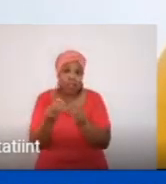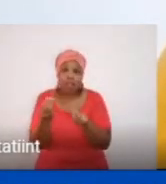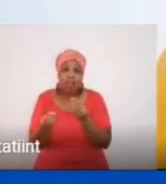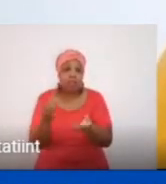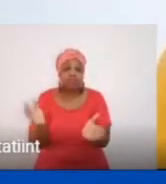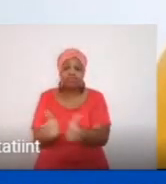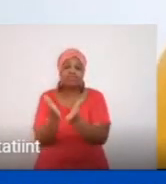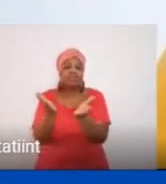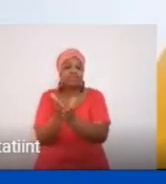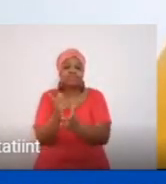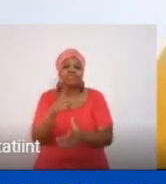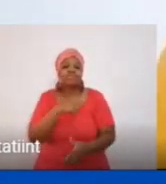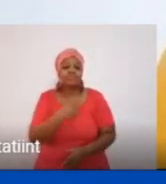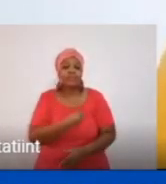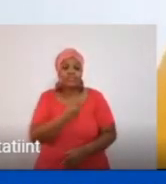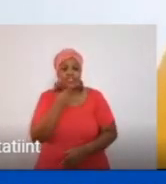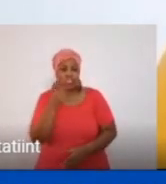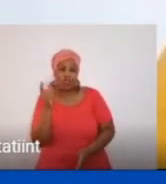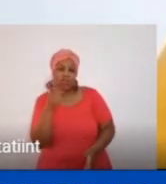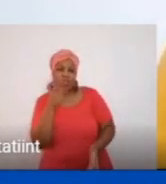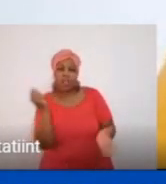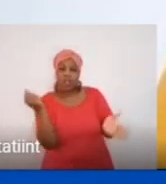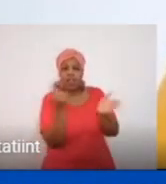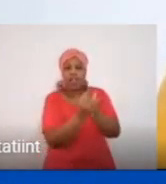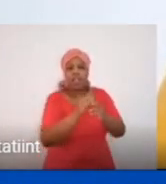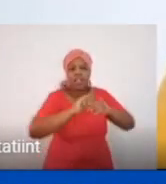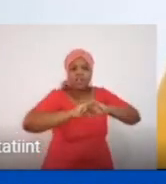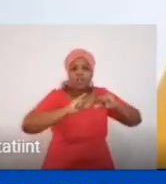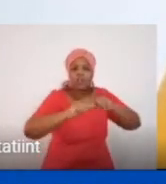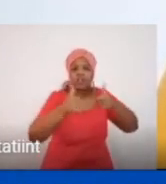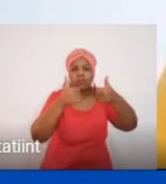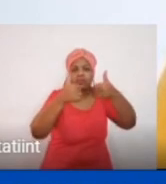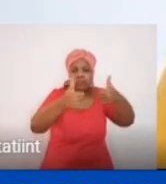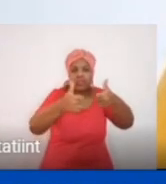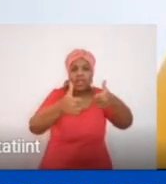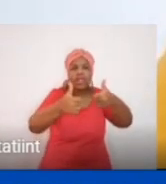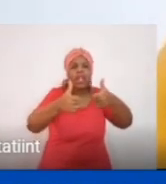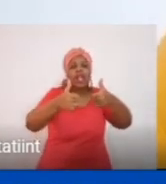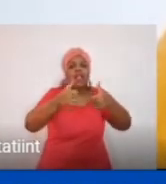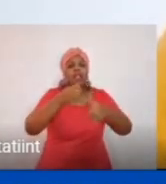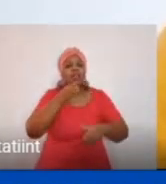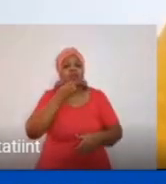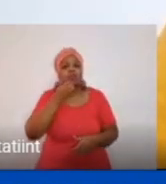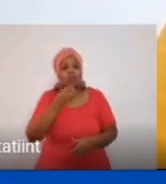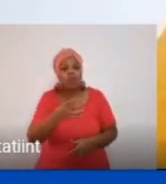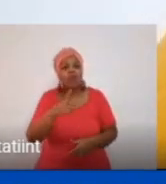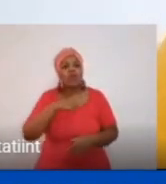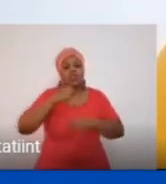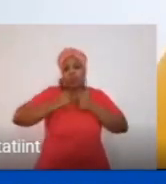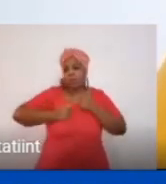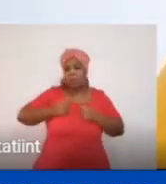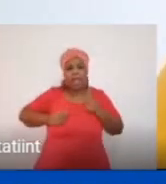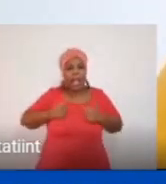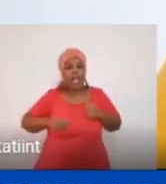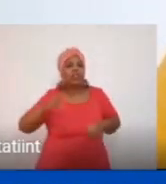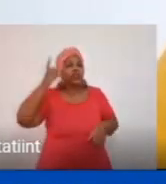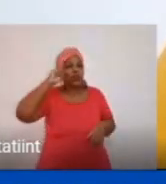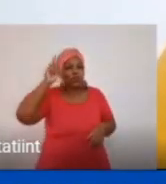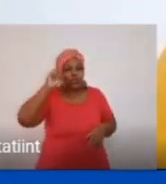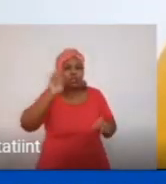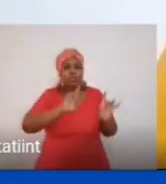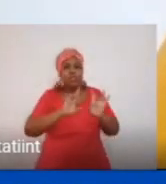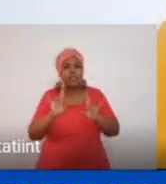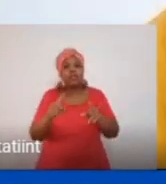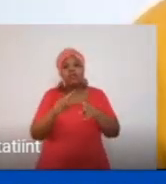aposta na informação que fala sobre lavar as mãos diariamente, a gente precisa reconhecer que um conjunto